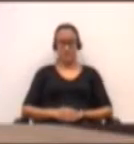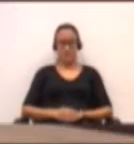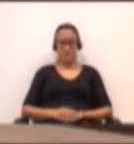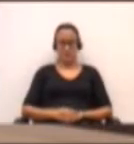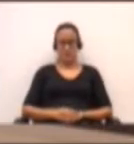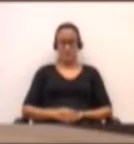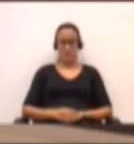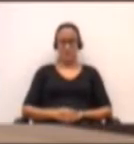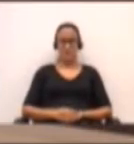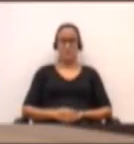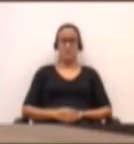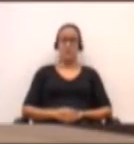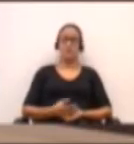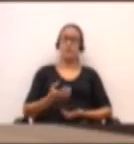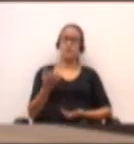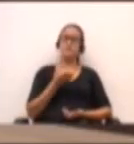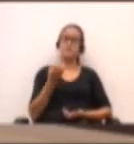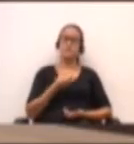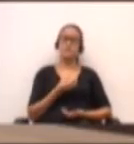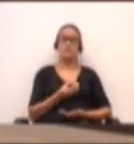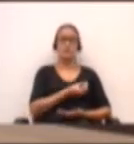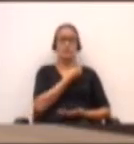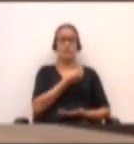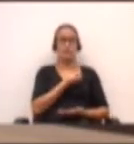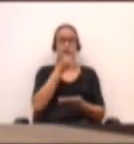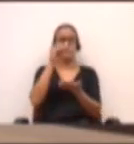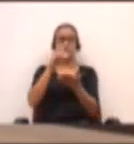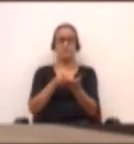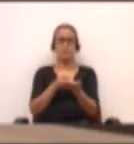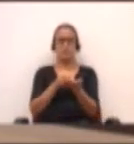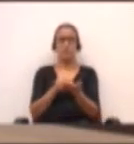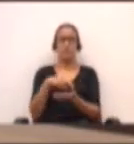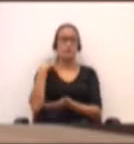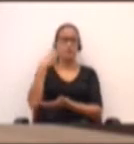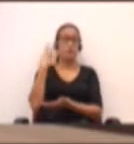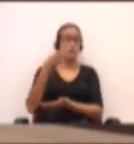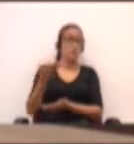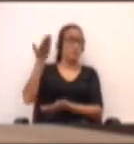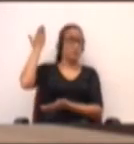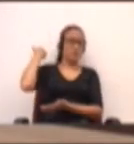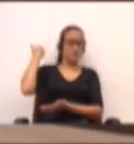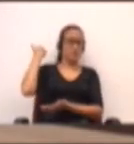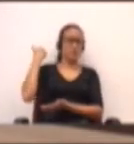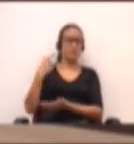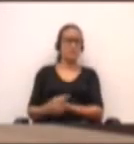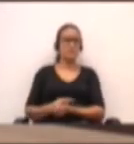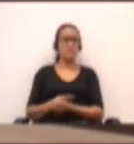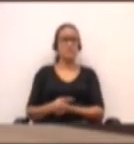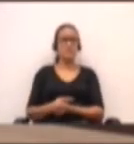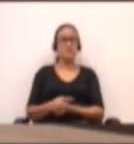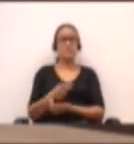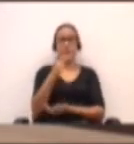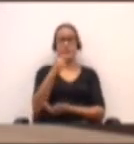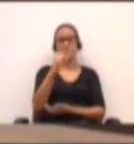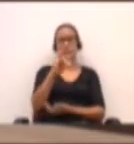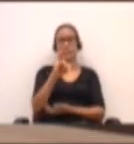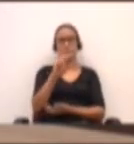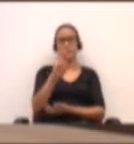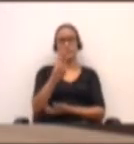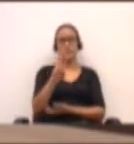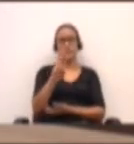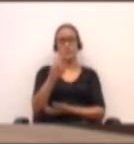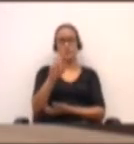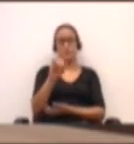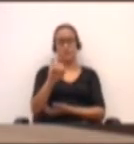Esta presidência registra a presença do ex-vereador Piuí e também da secretária Gláucia aqui no